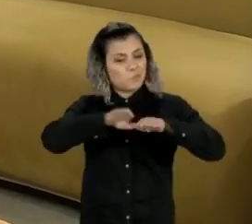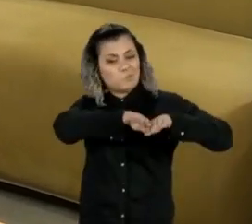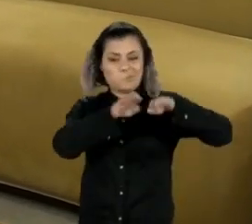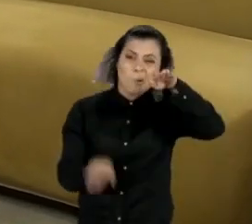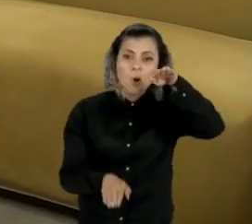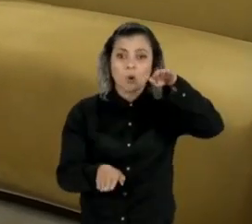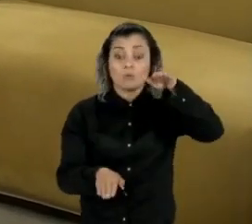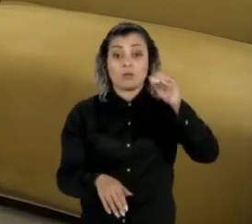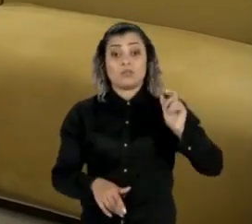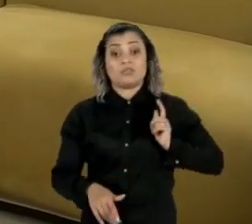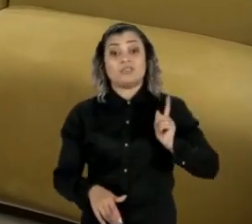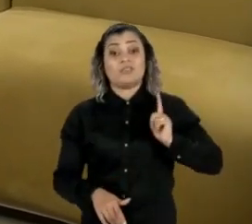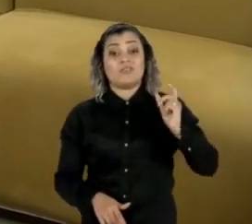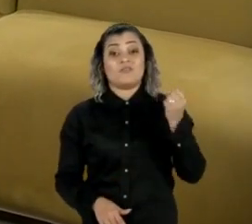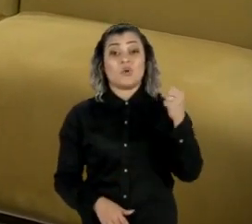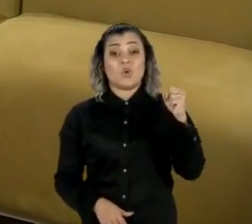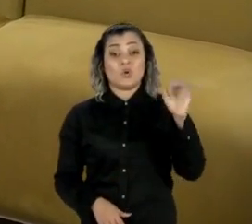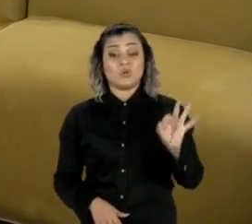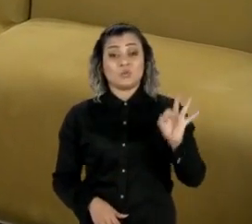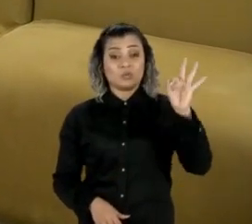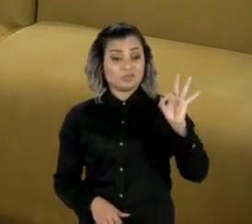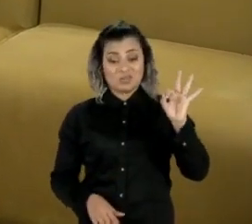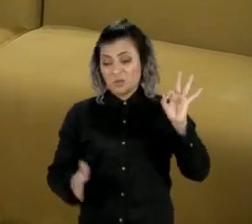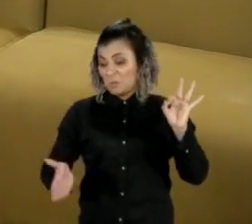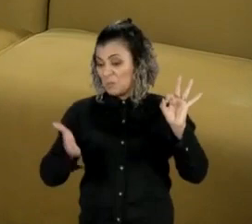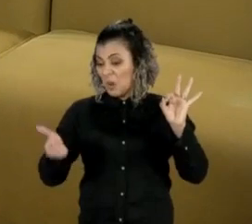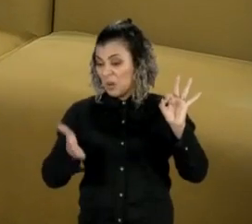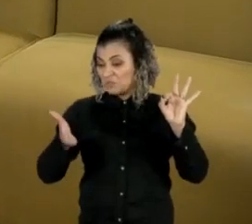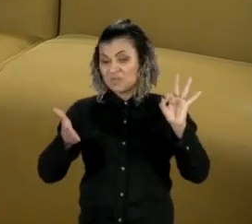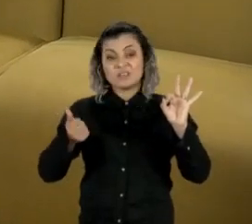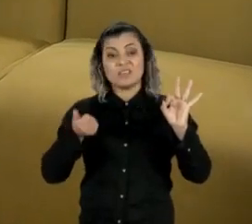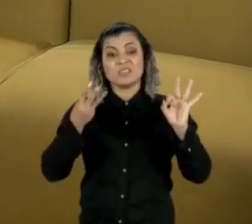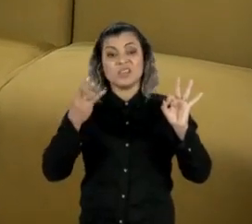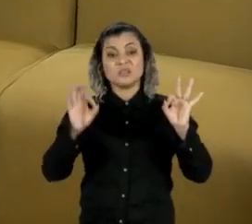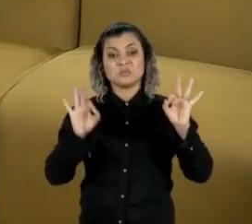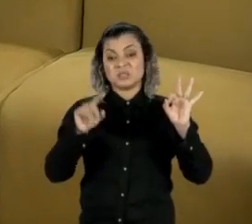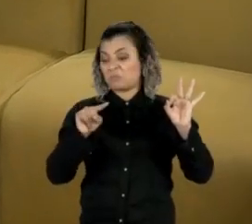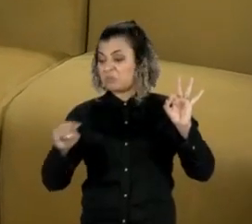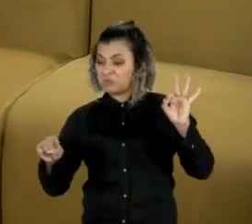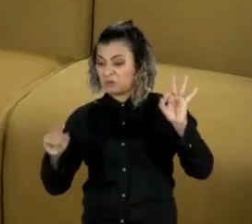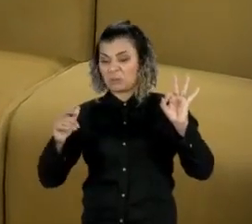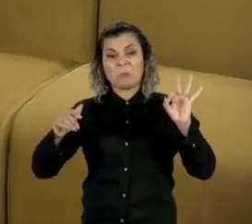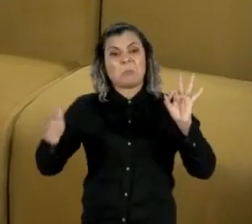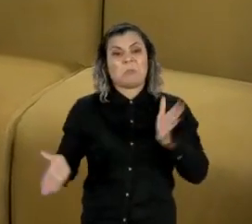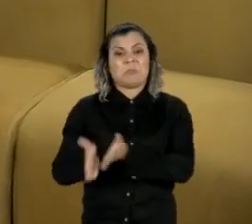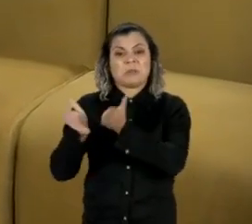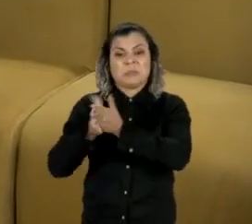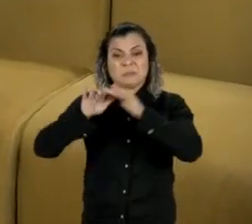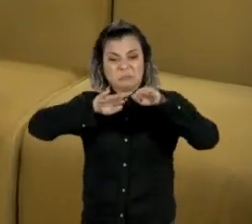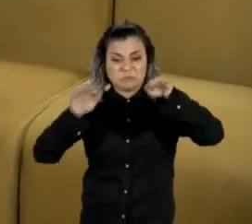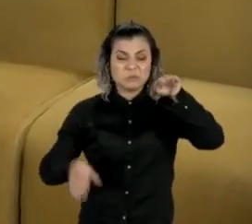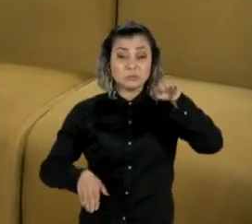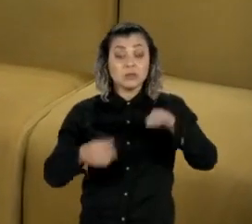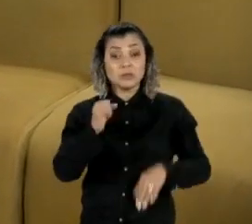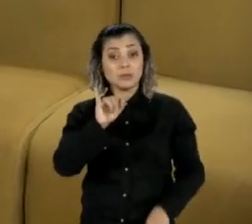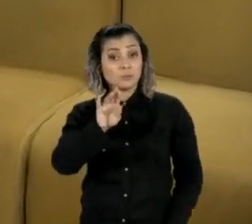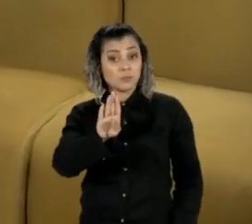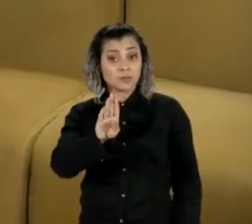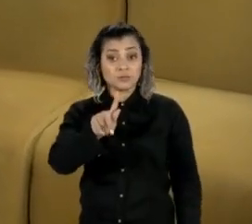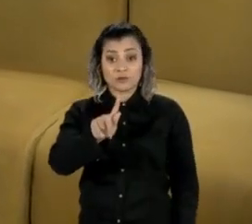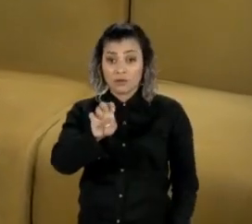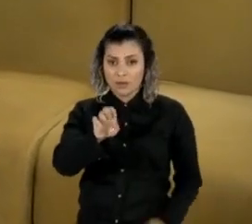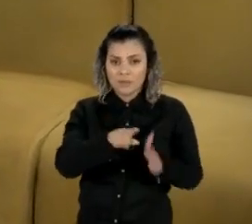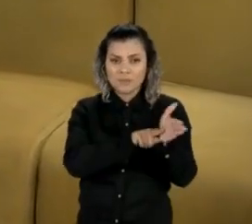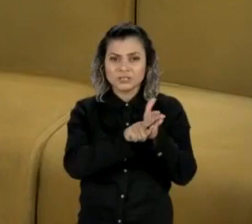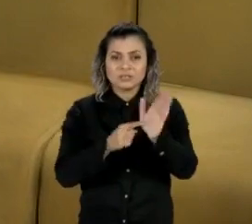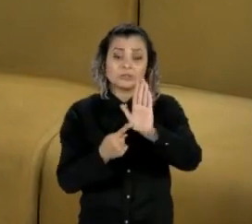de 8%, enquanto a dos mais pobres caiu 3%. Os números do IBGE divulgados hoje indicam a